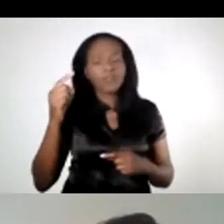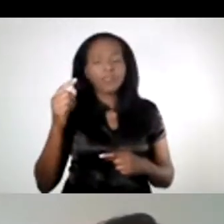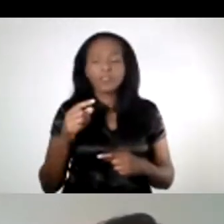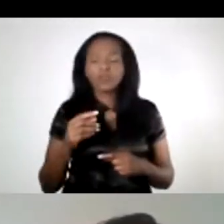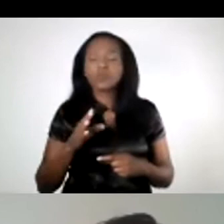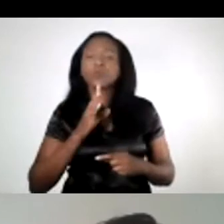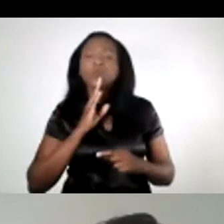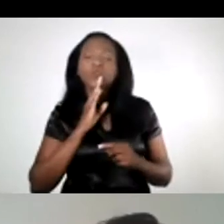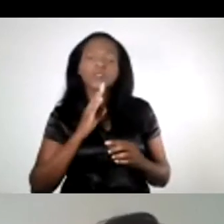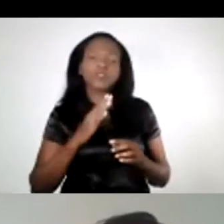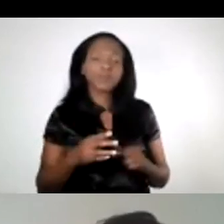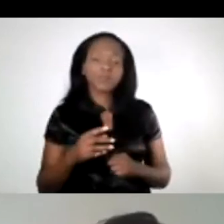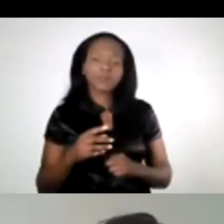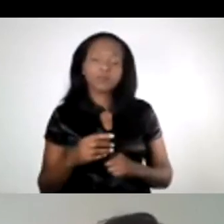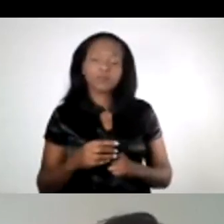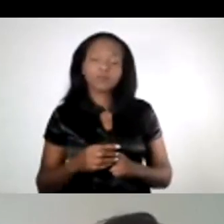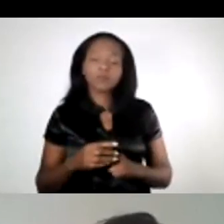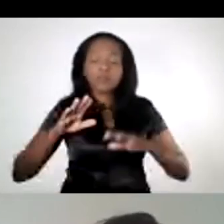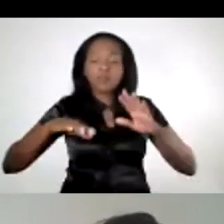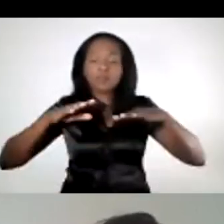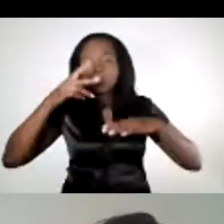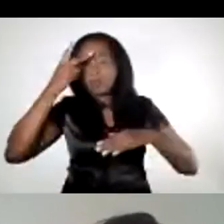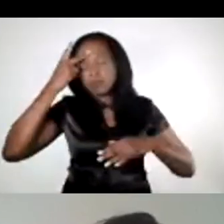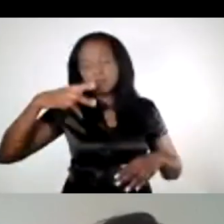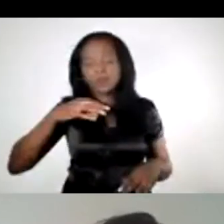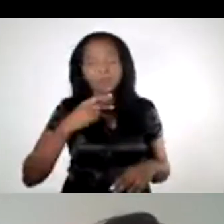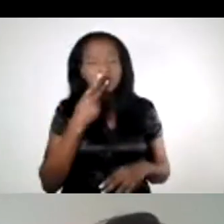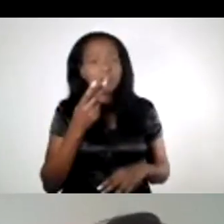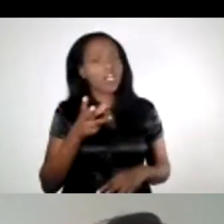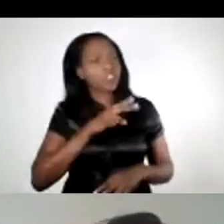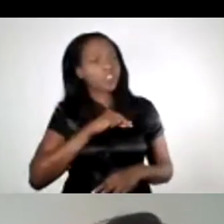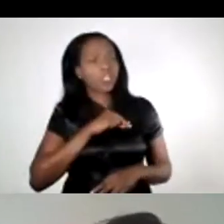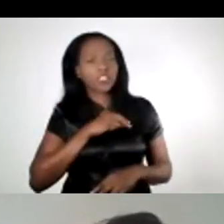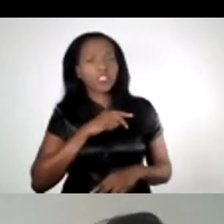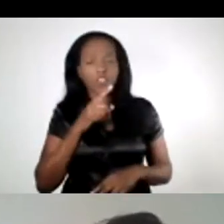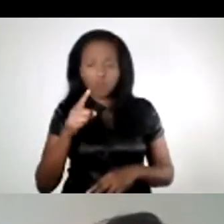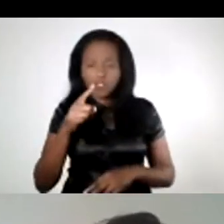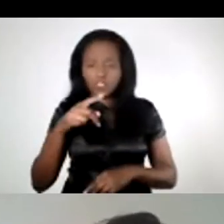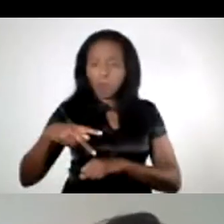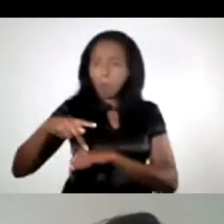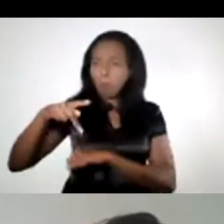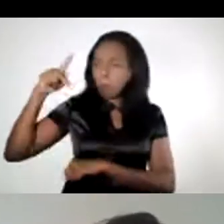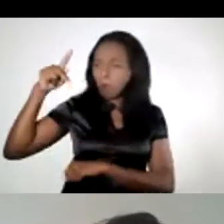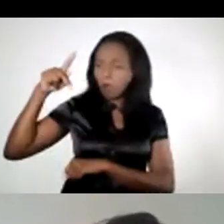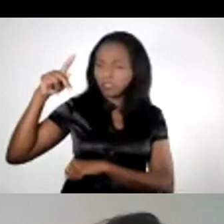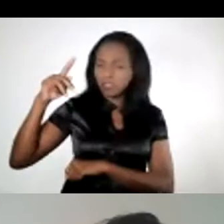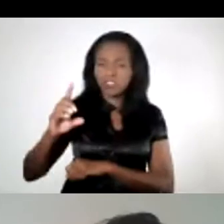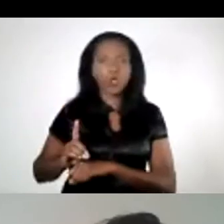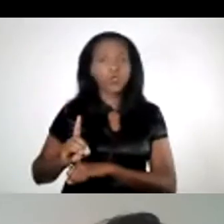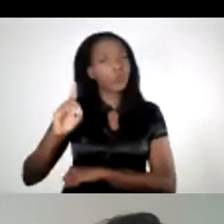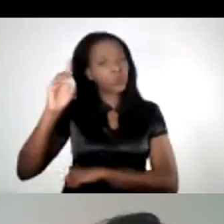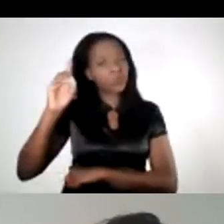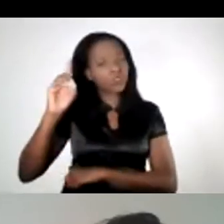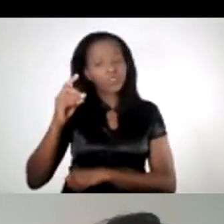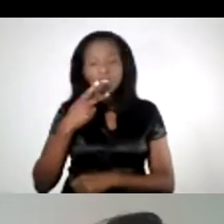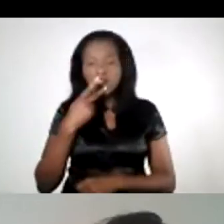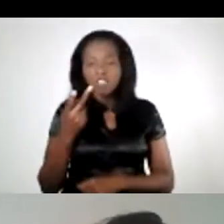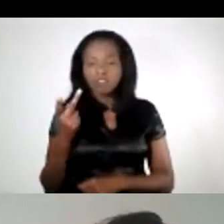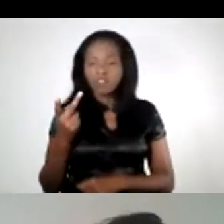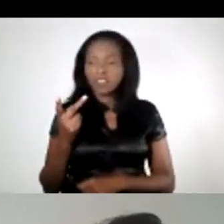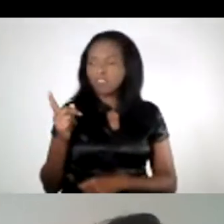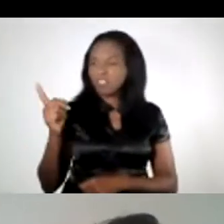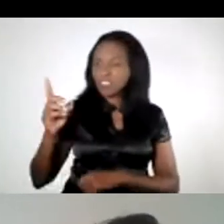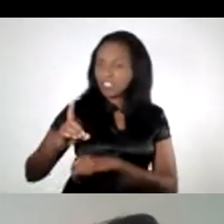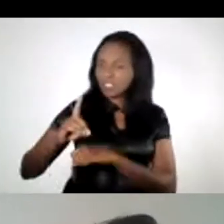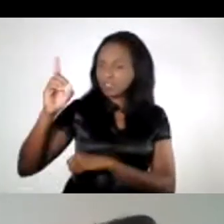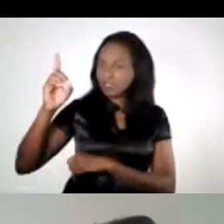conhecimento, às vezes as pessoas falam, nossa, mas você é pós-doutora, fala para a Cristina, ou fala, né, para mim, você é doutora, o que você